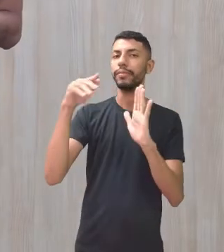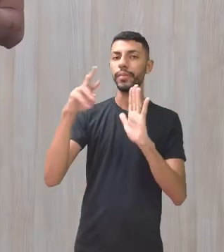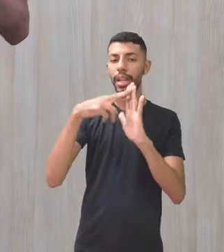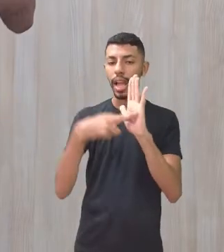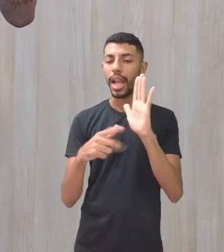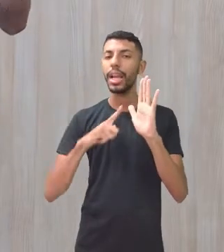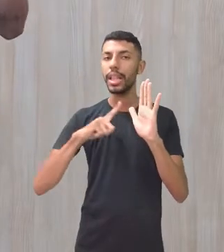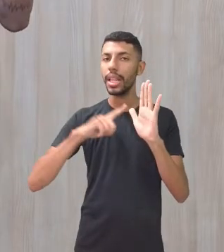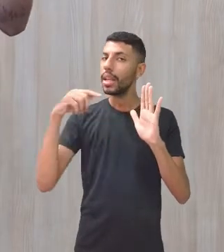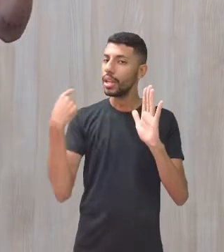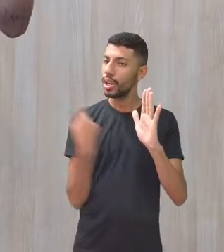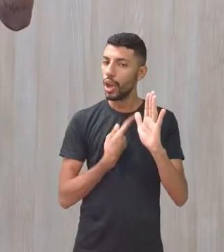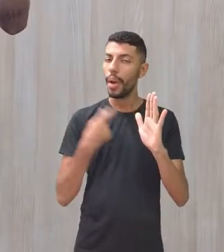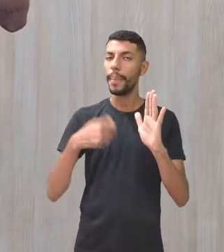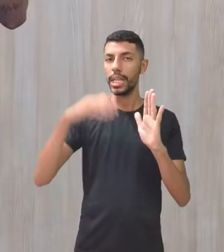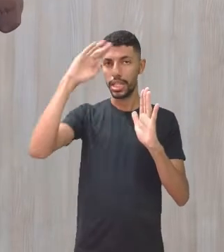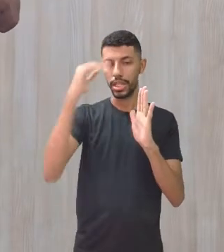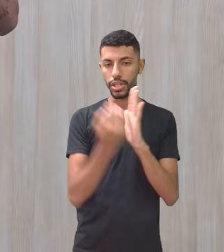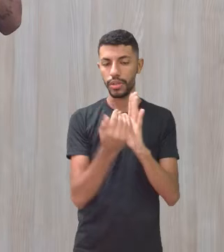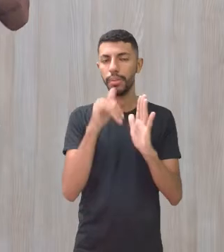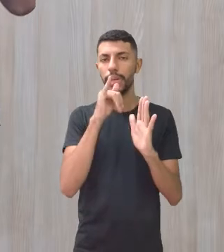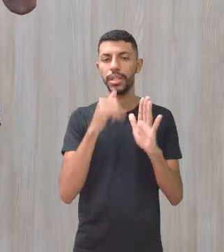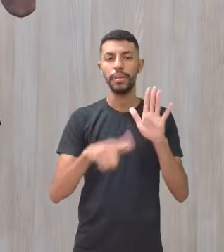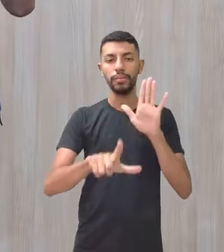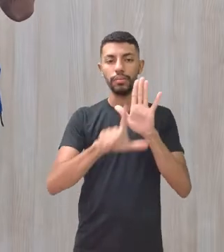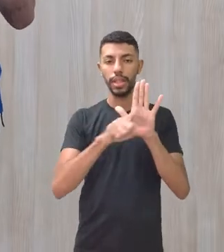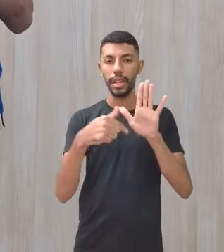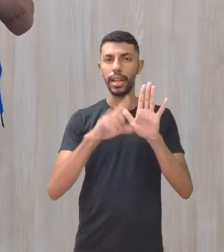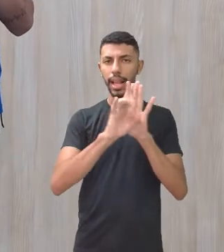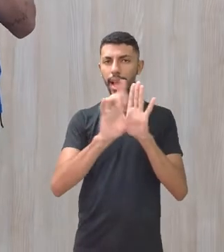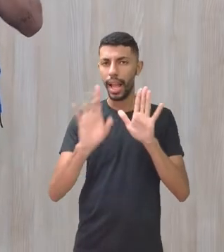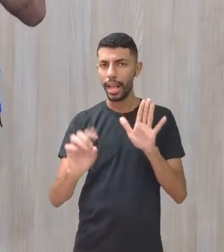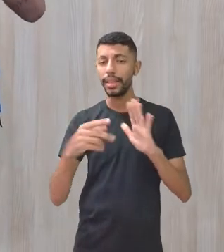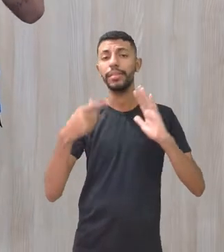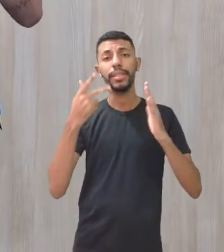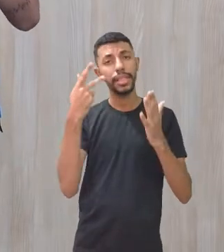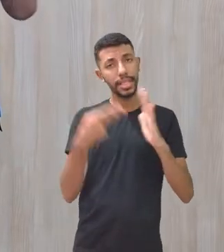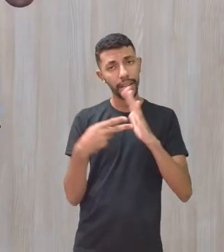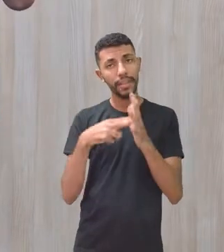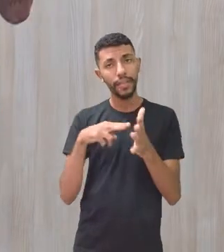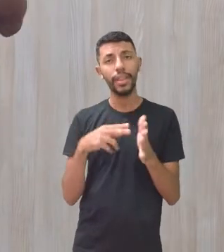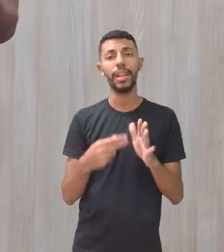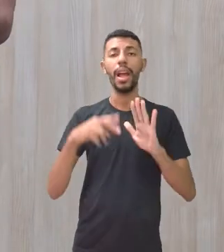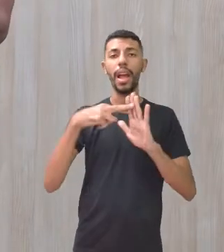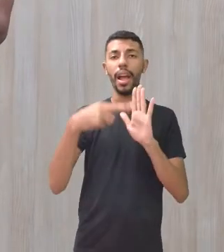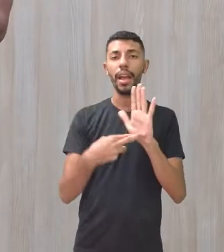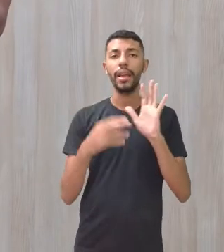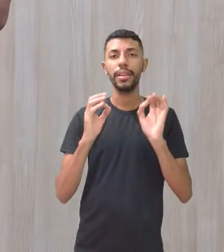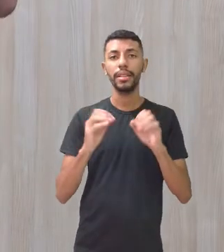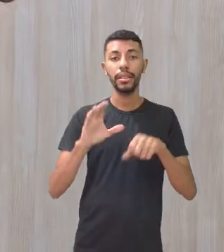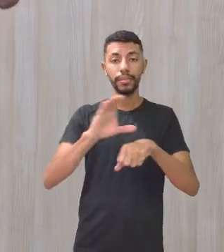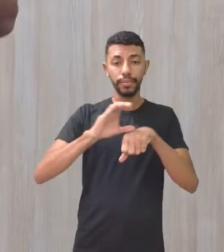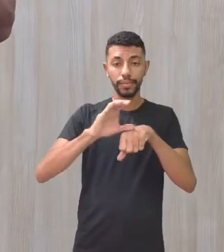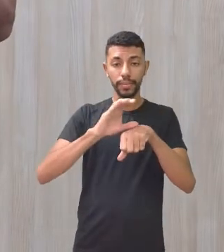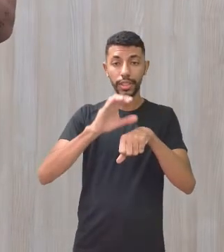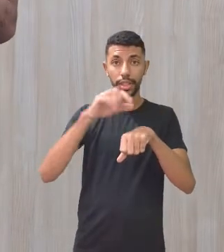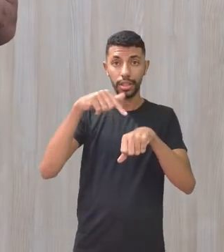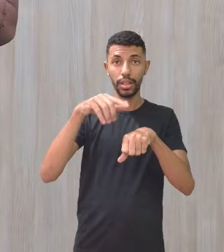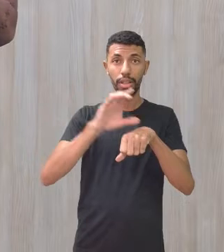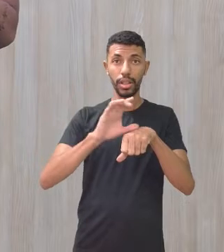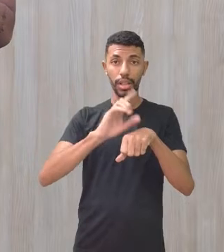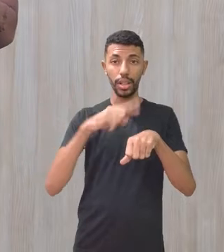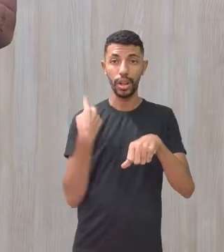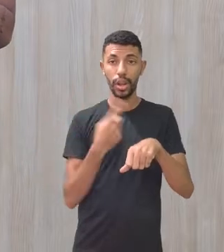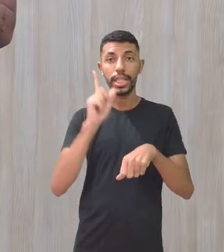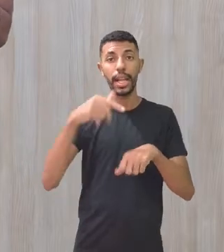seguir. Então, cada lei que tem na nossa sociedade é uma regrinha. E a nossa Constituição é um regulamento. A gente